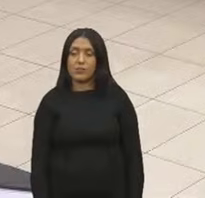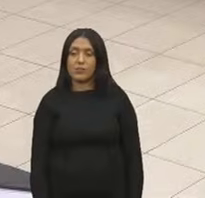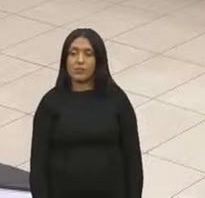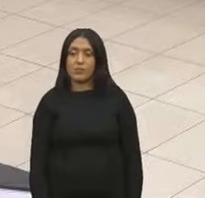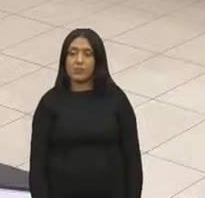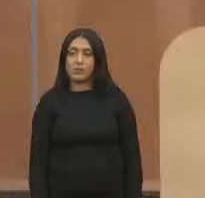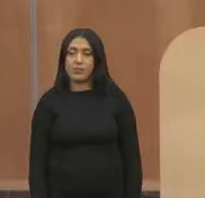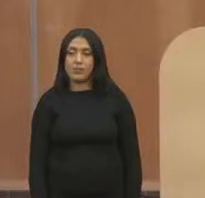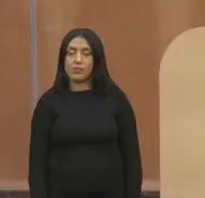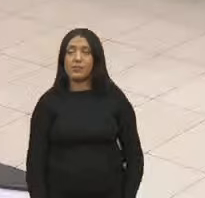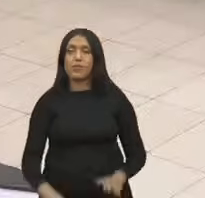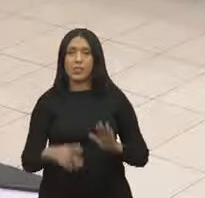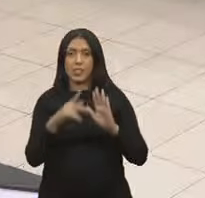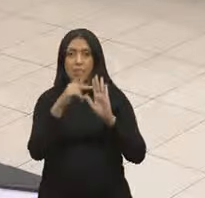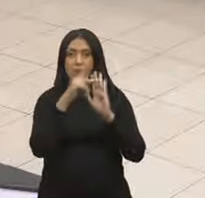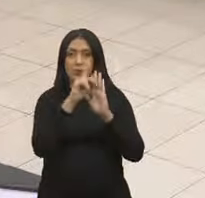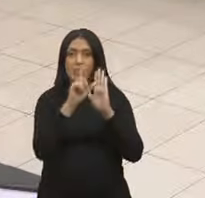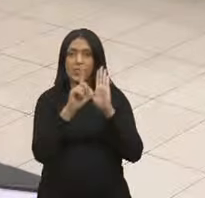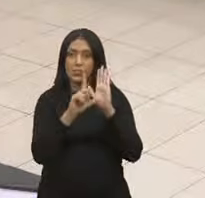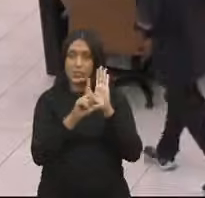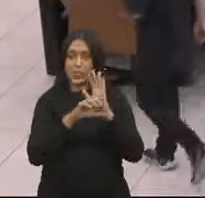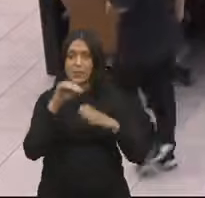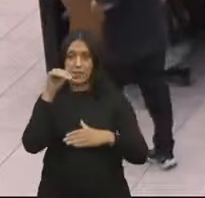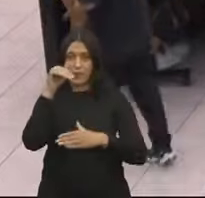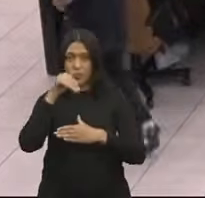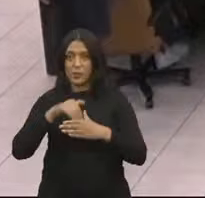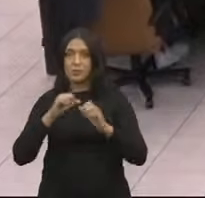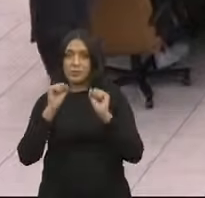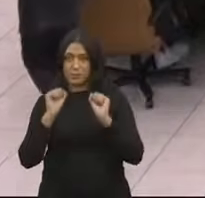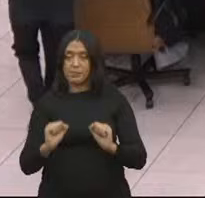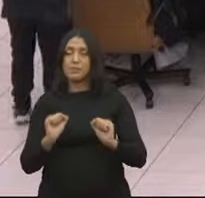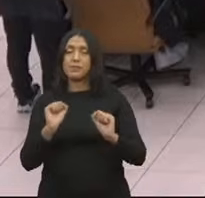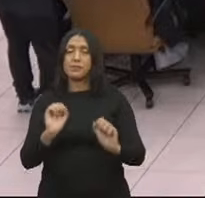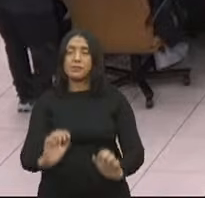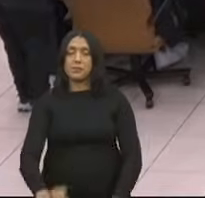O projeto está em votação.